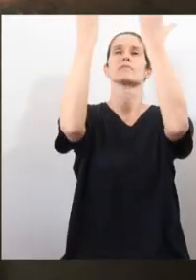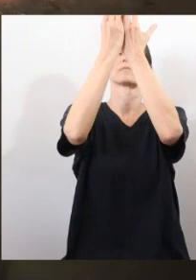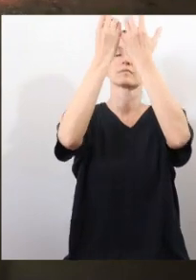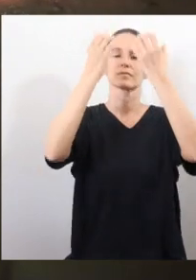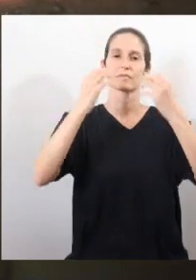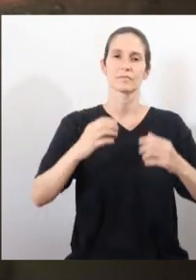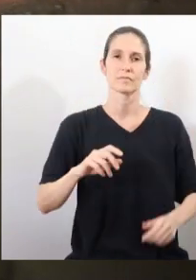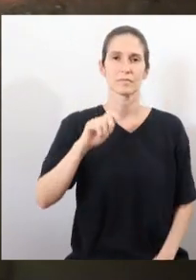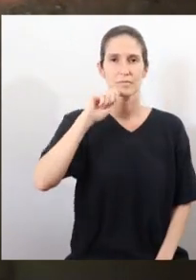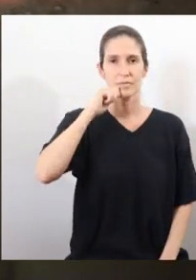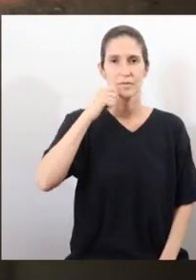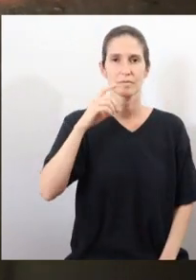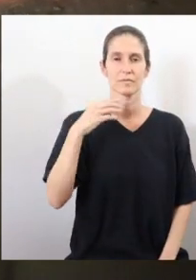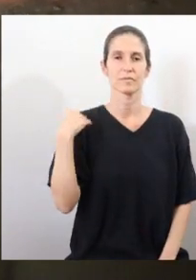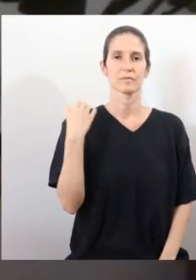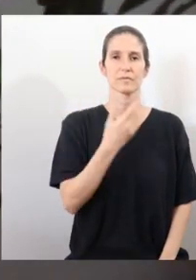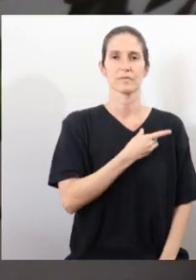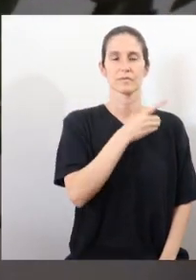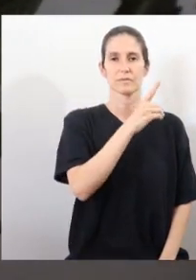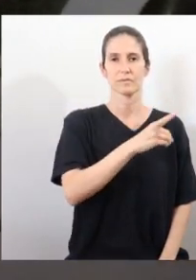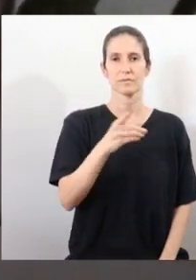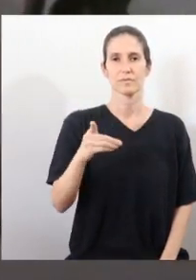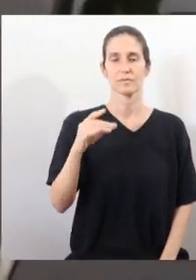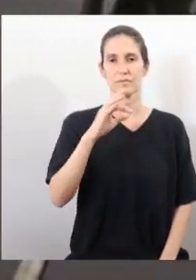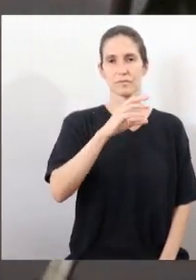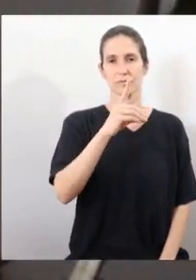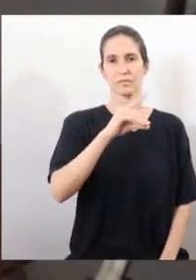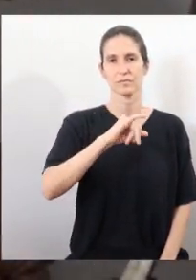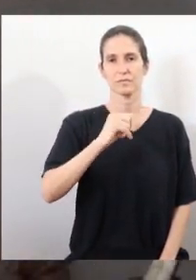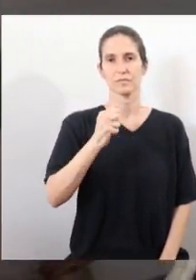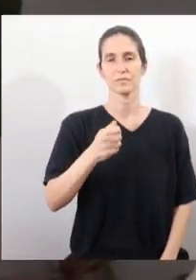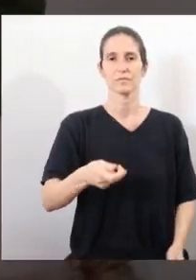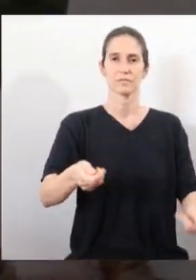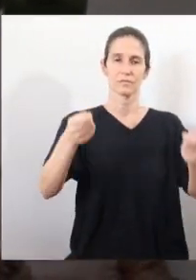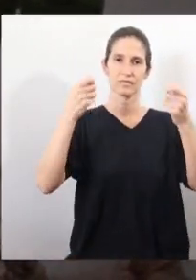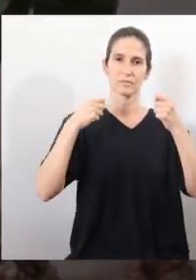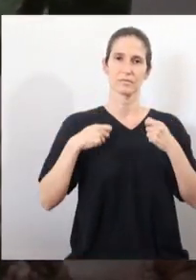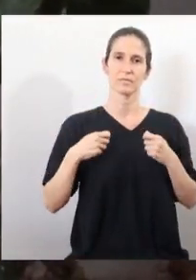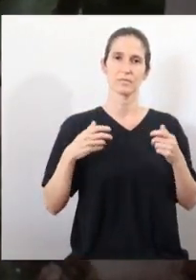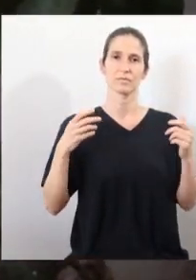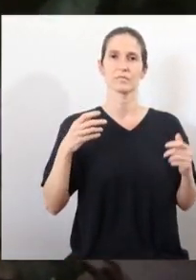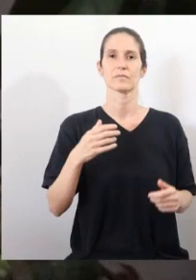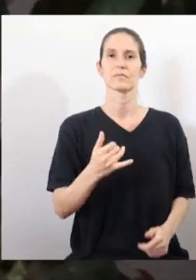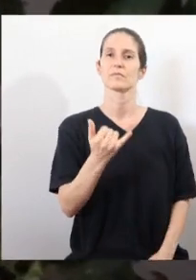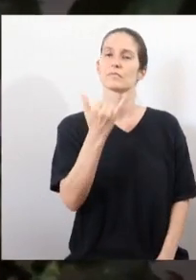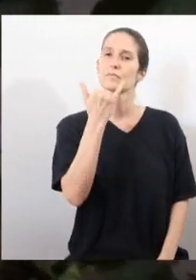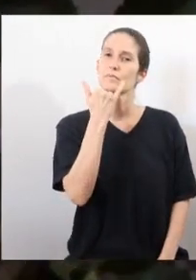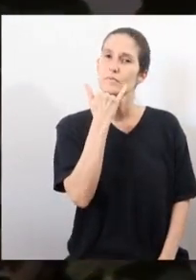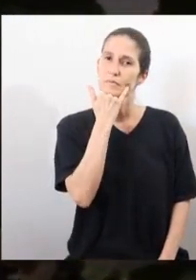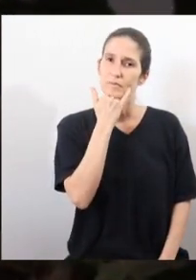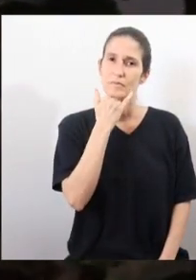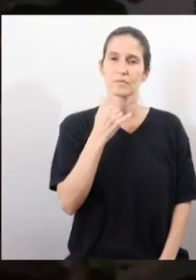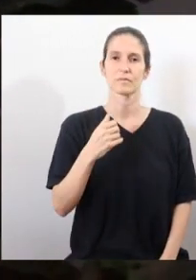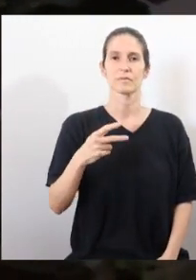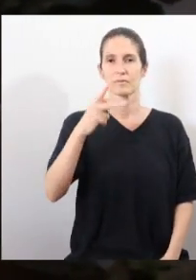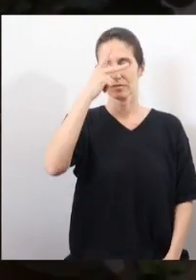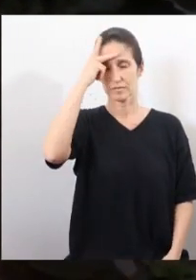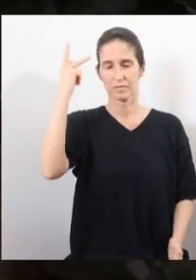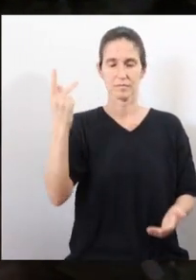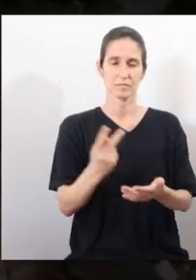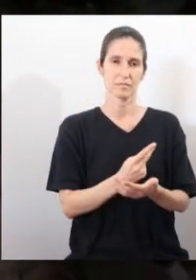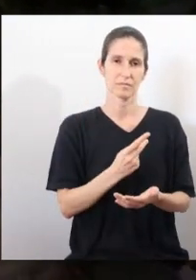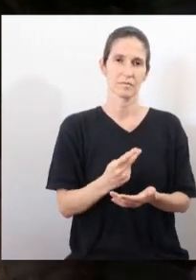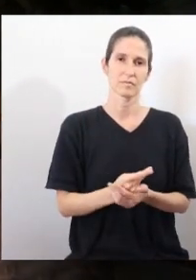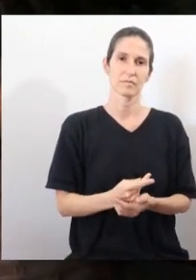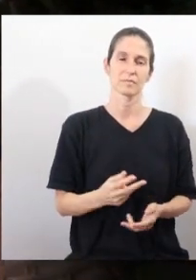como nos mundos espirituais. O pão nosso de cada dia, dai-nos hoje. Perdoa, Senhor,